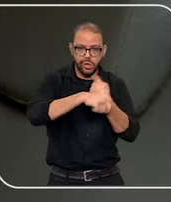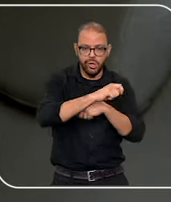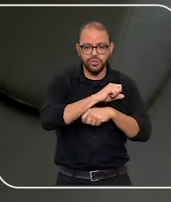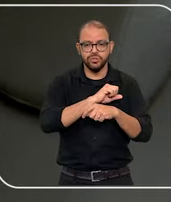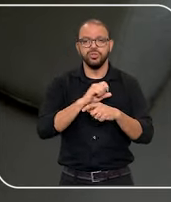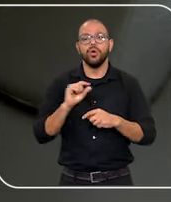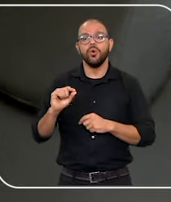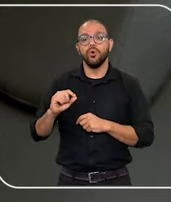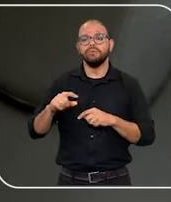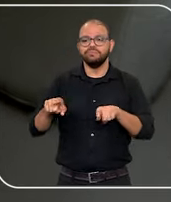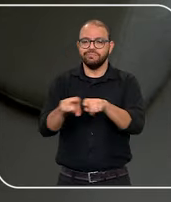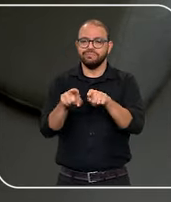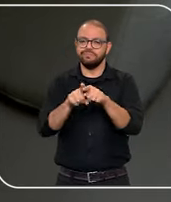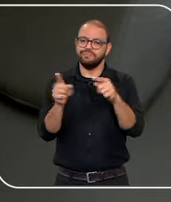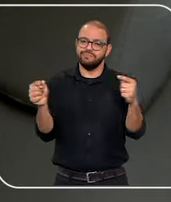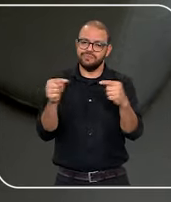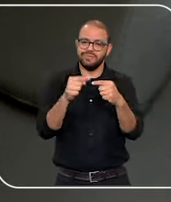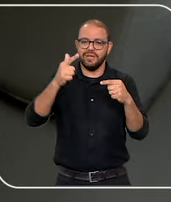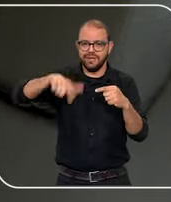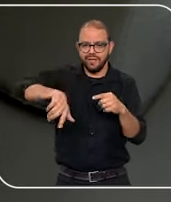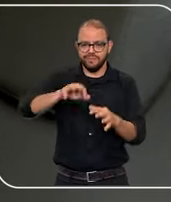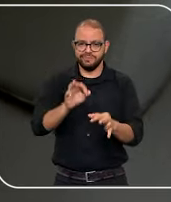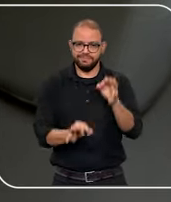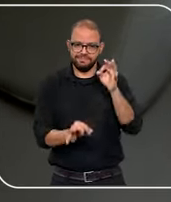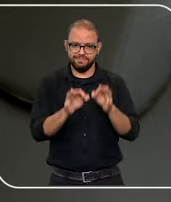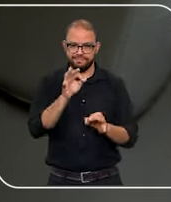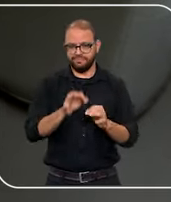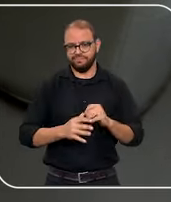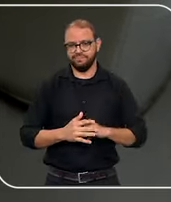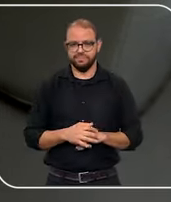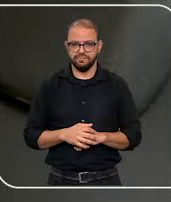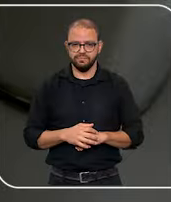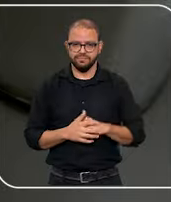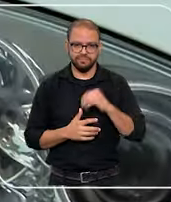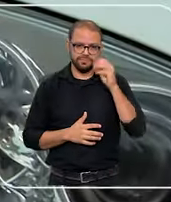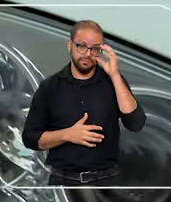do transporte por aplicativo se traduz também em mais julgamentos.